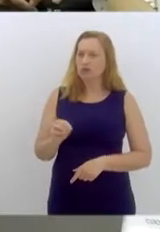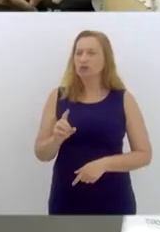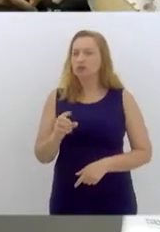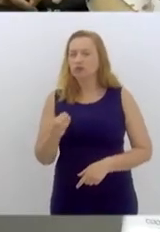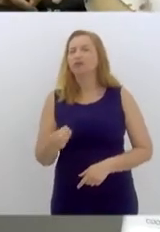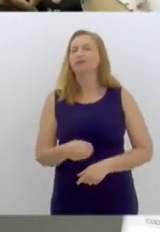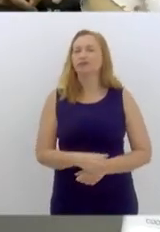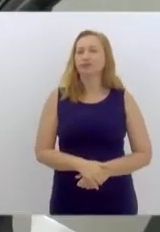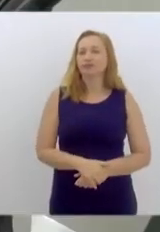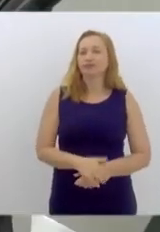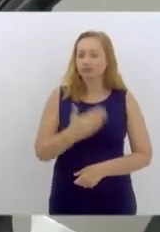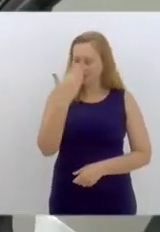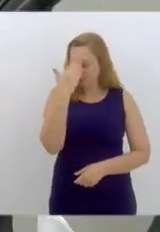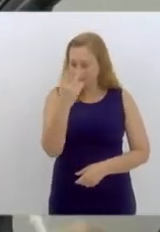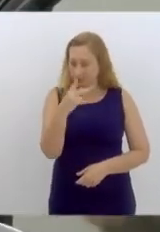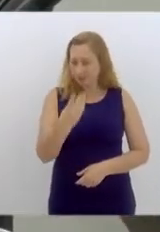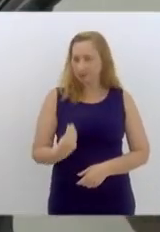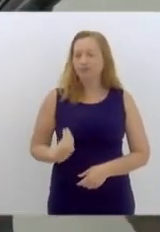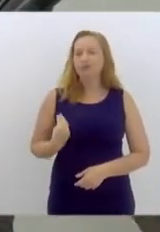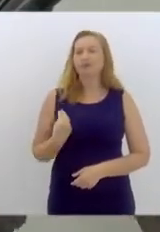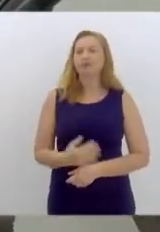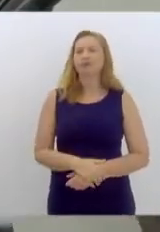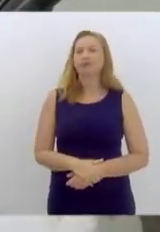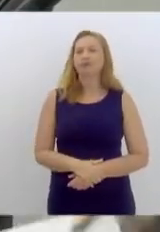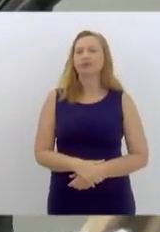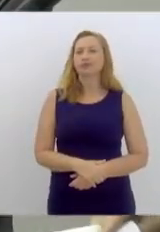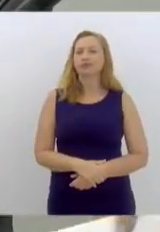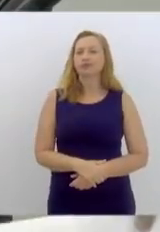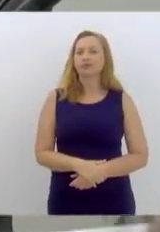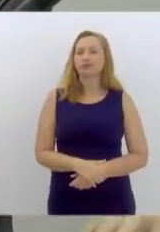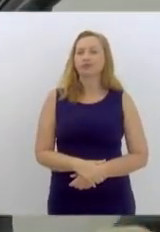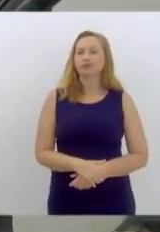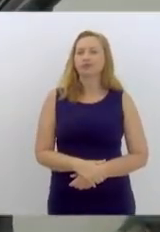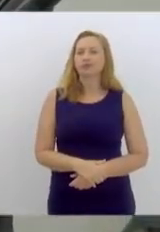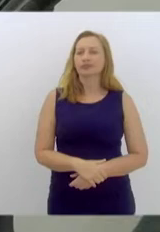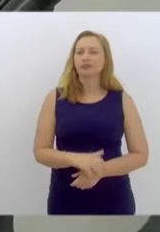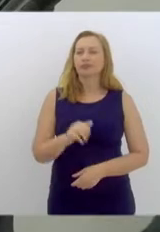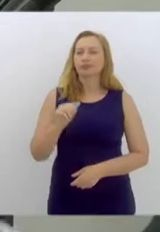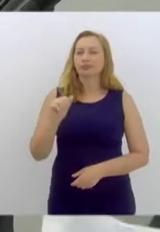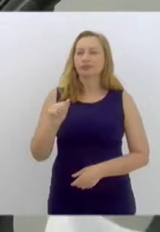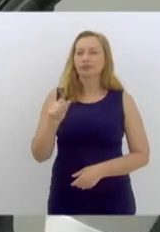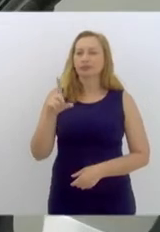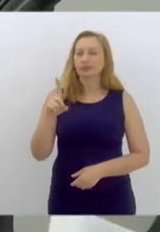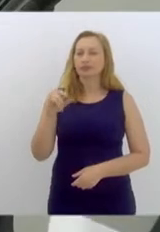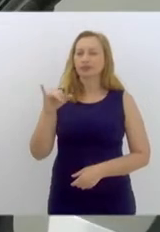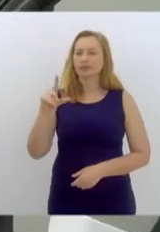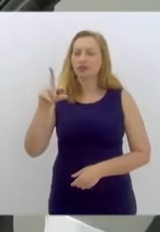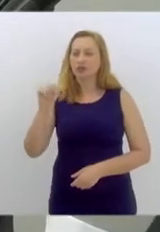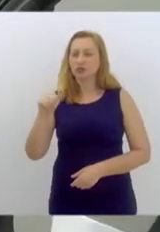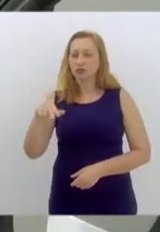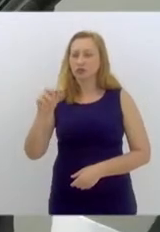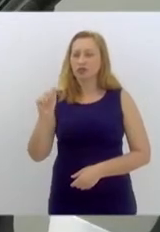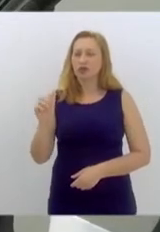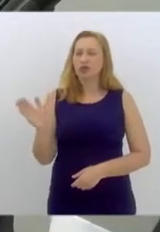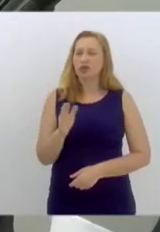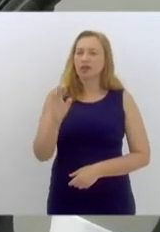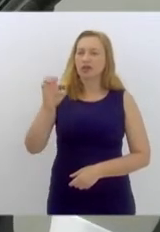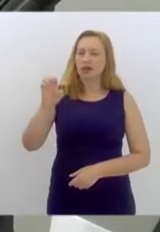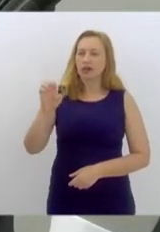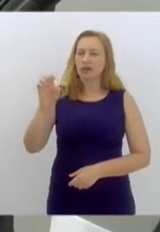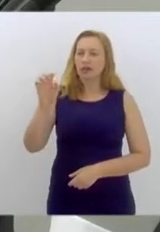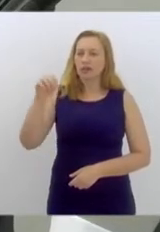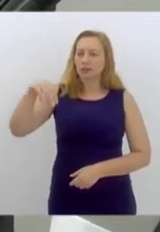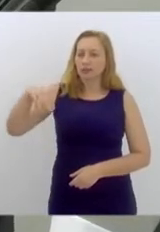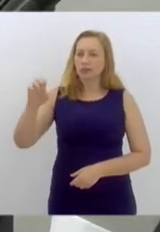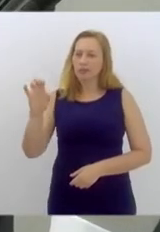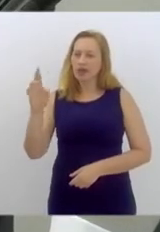Muito obrigado pela presença. A Dilma da Emerge, está ali, ali à direita. Eu te disse que